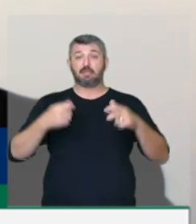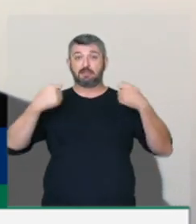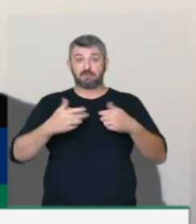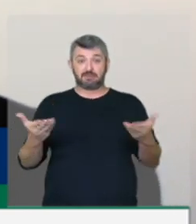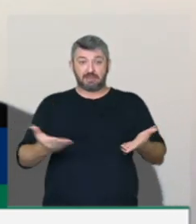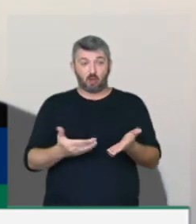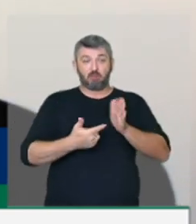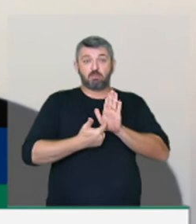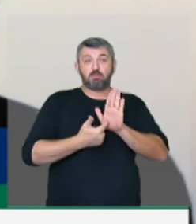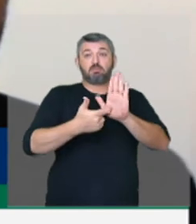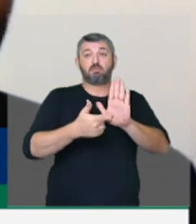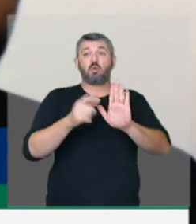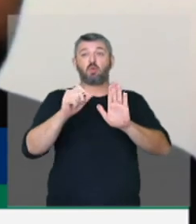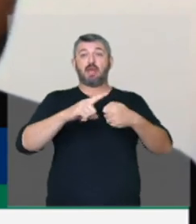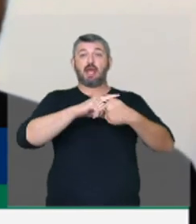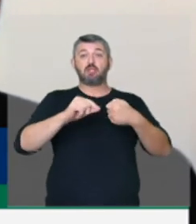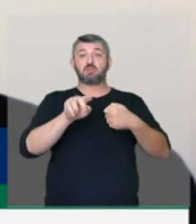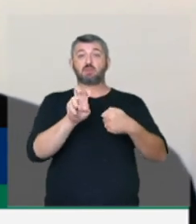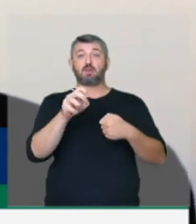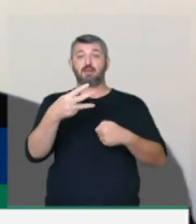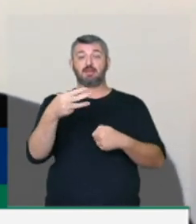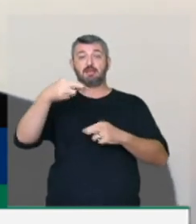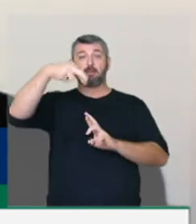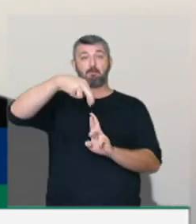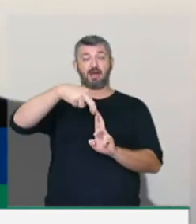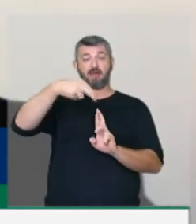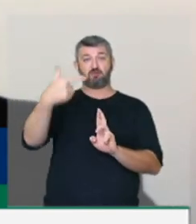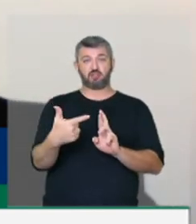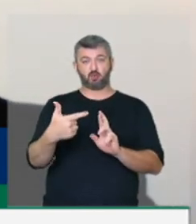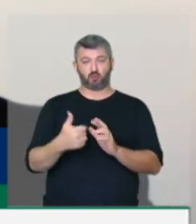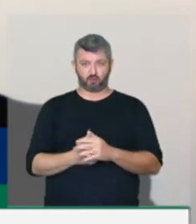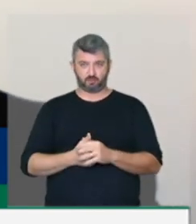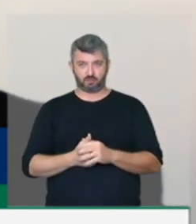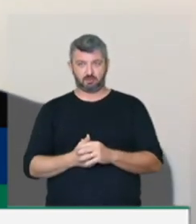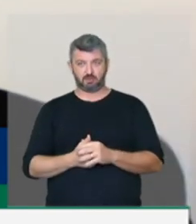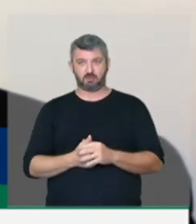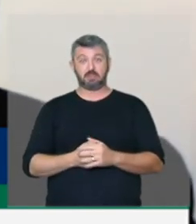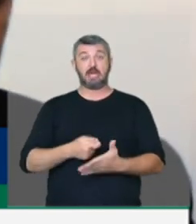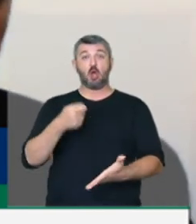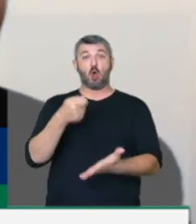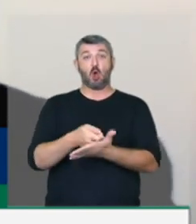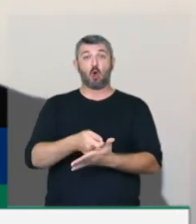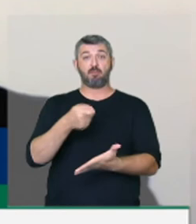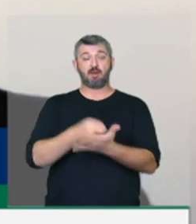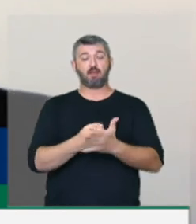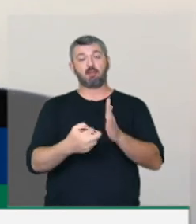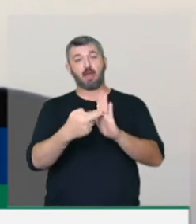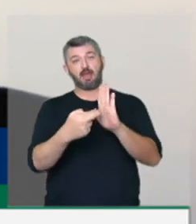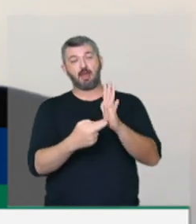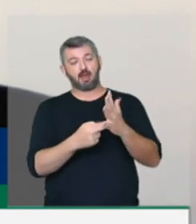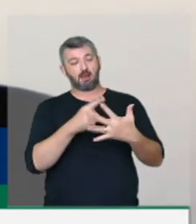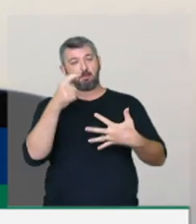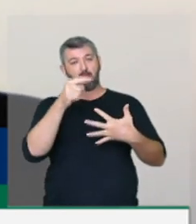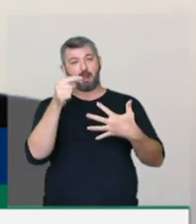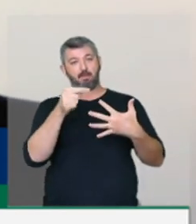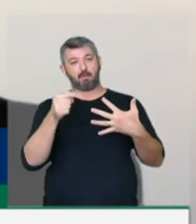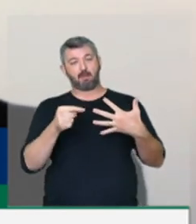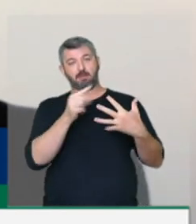baila a leitura do artigo 53, parágrafo 2º, que exige critérios cumulativos para